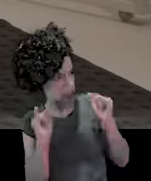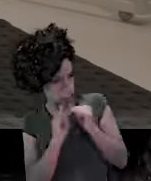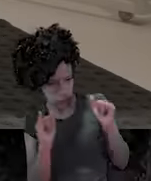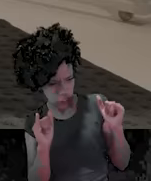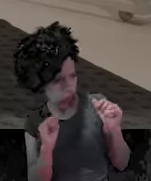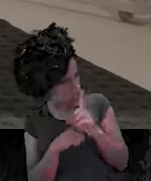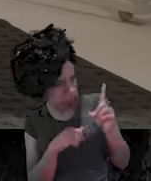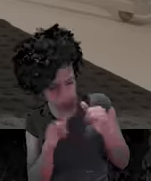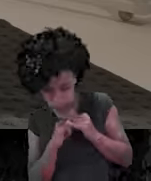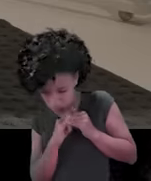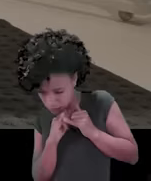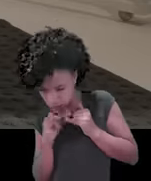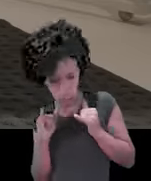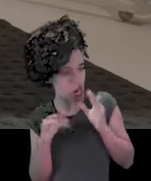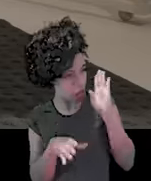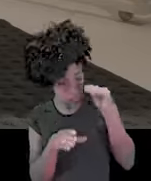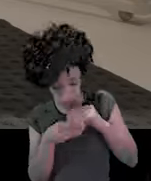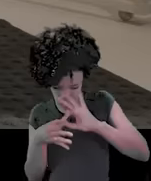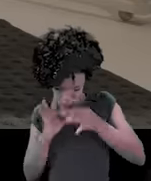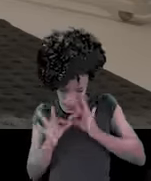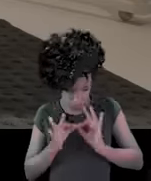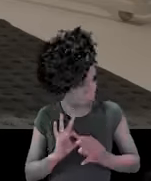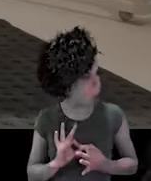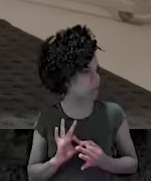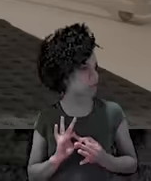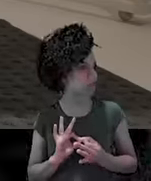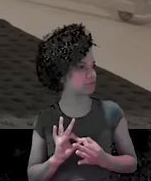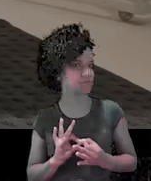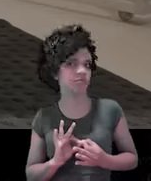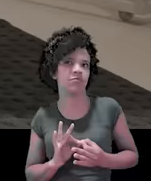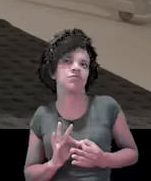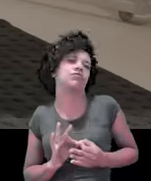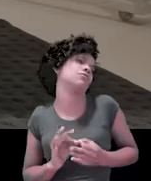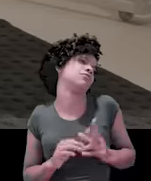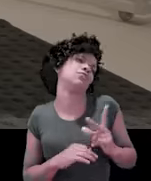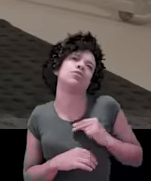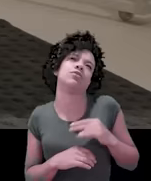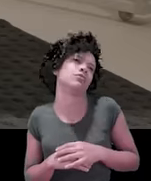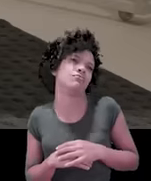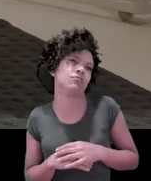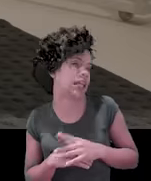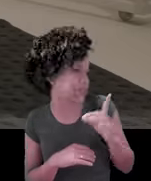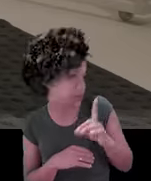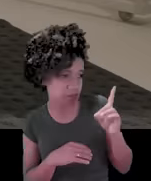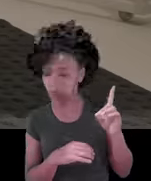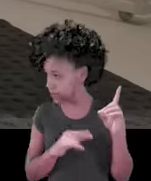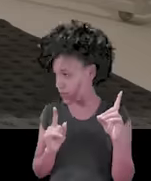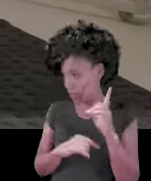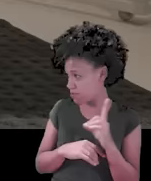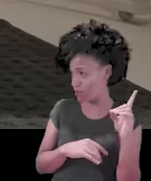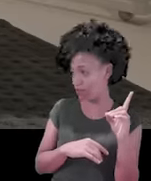esse essa energia faz parte do as duas células Meu você é imagens imensa texto é Deus